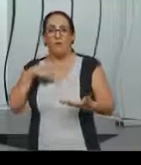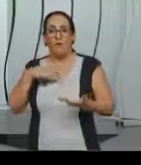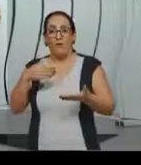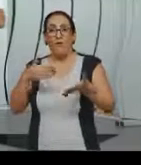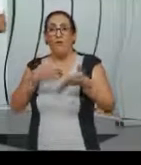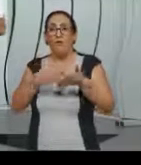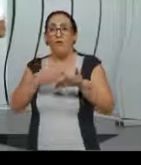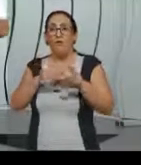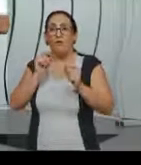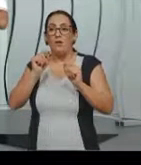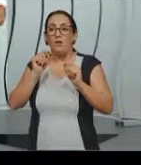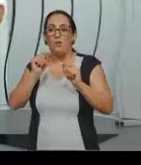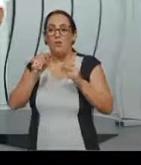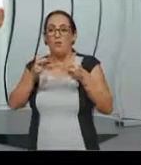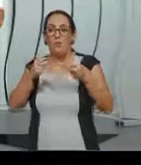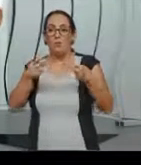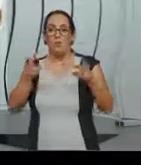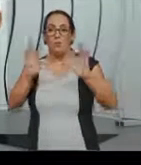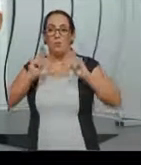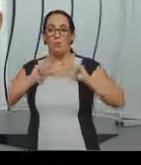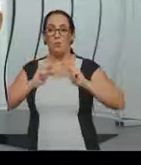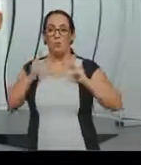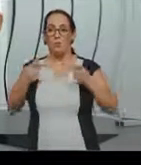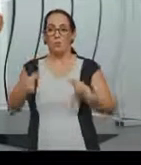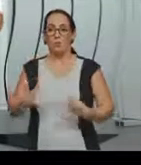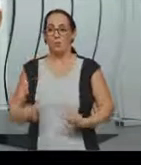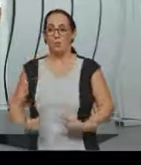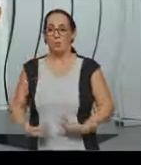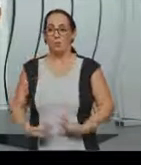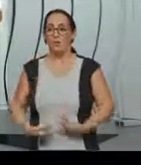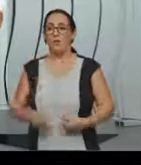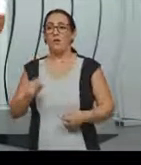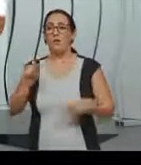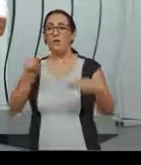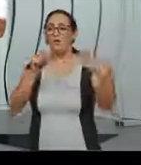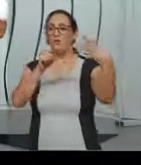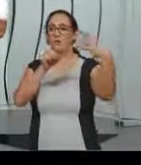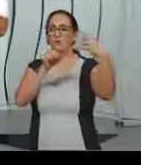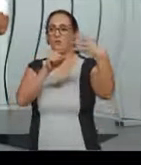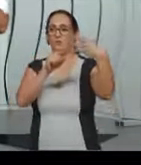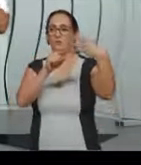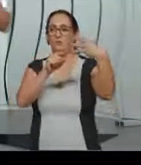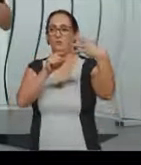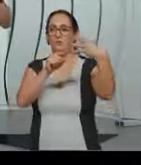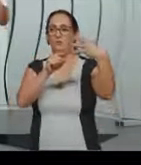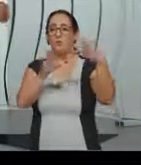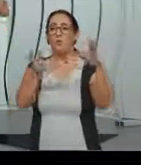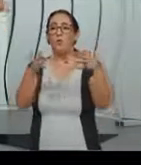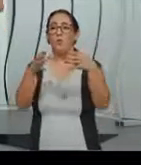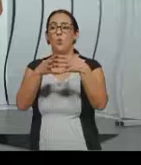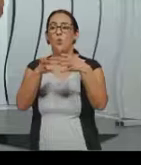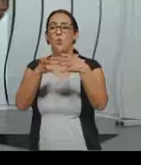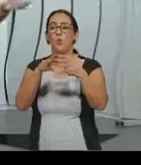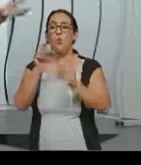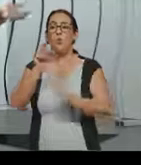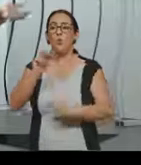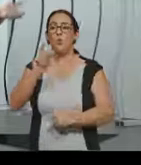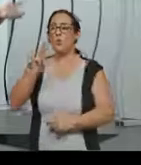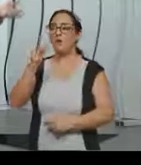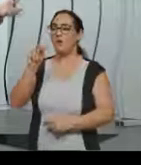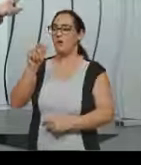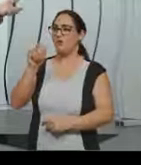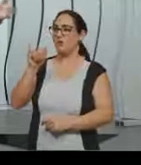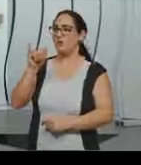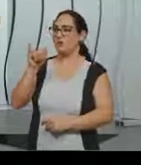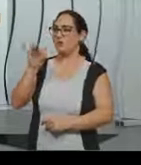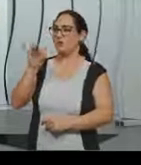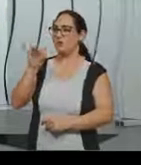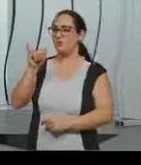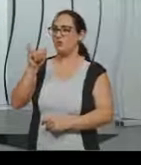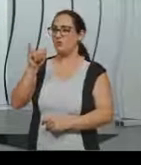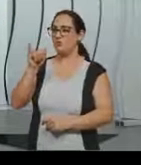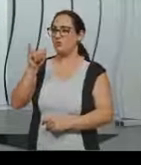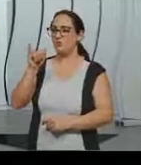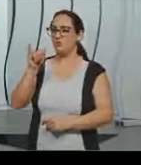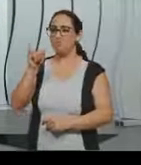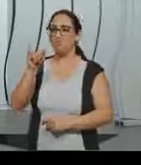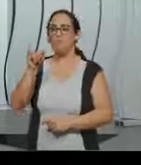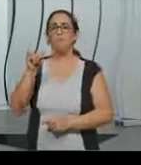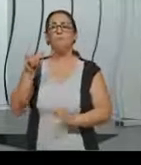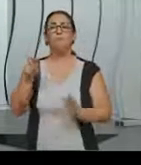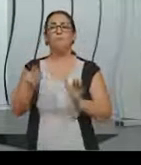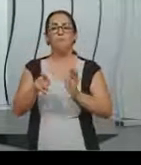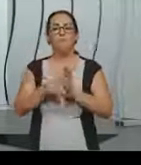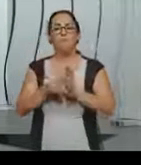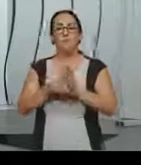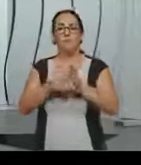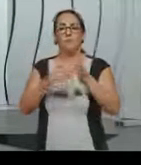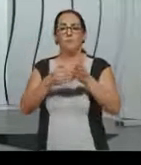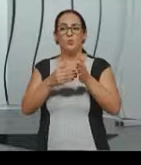humanitária, a questão dos haitianos. A gente sabe que, principalmente nas últimas décadas, o Haiti